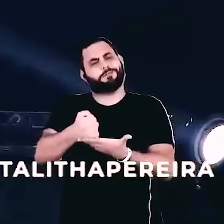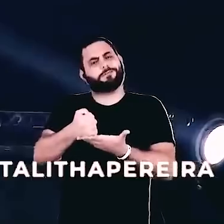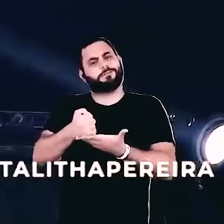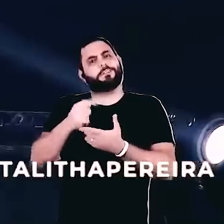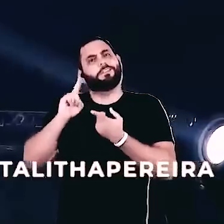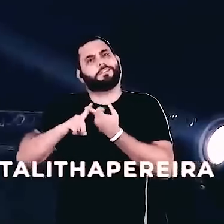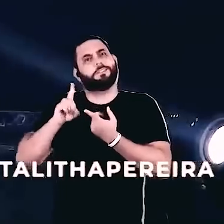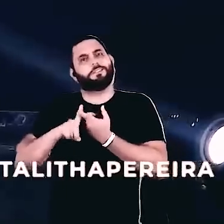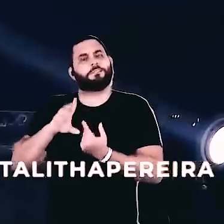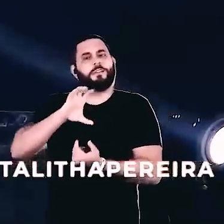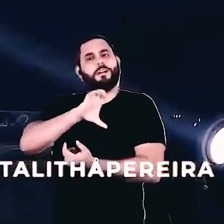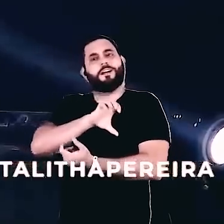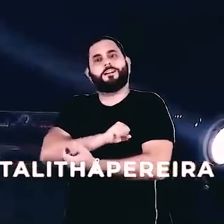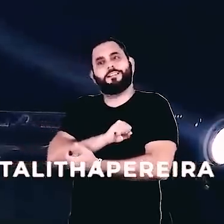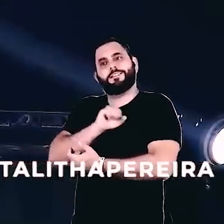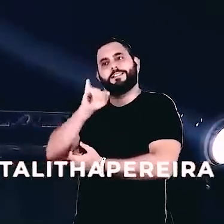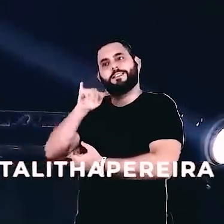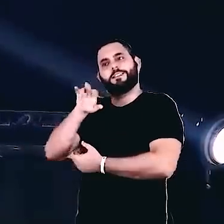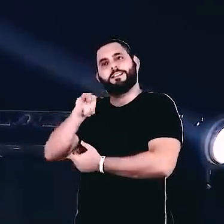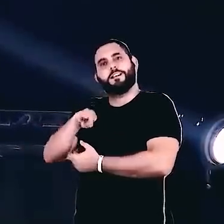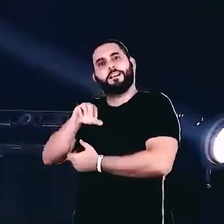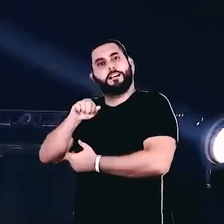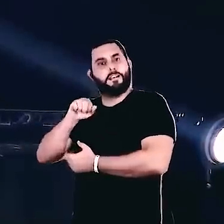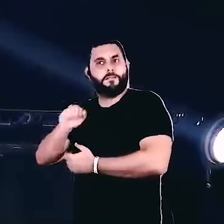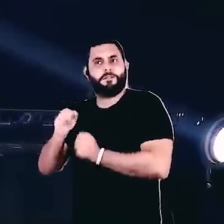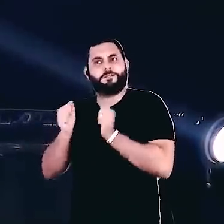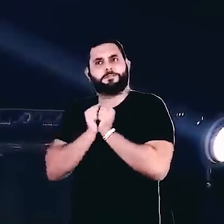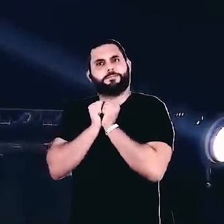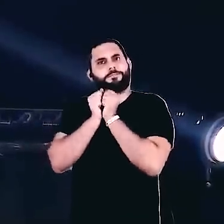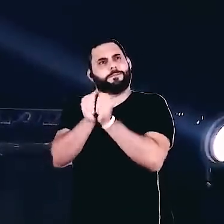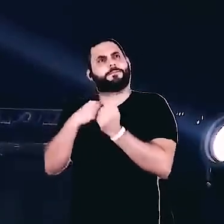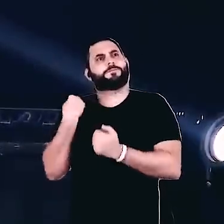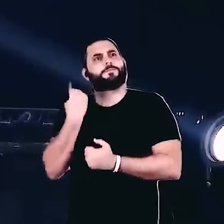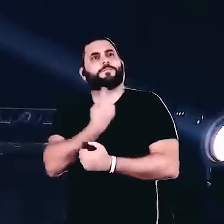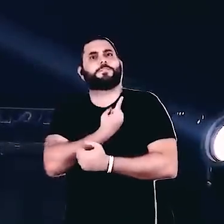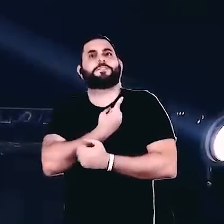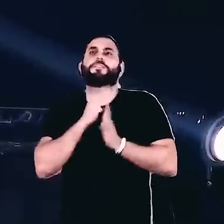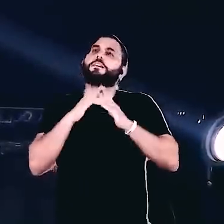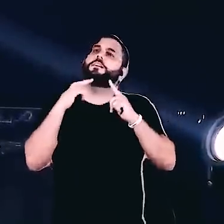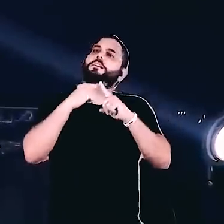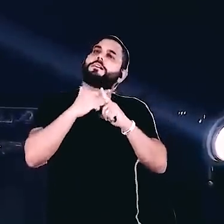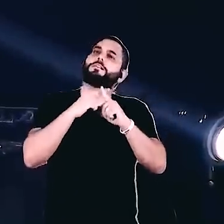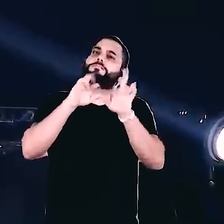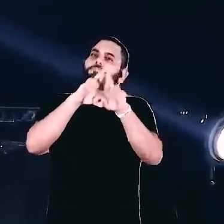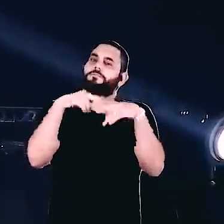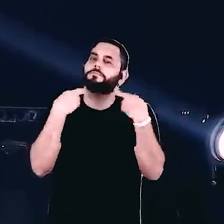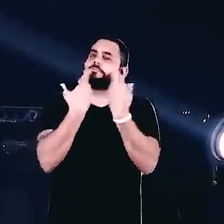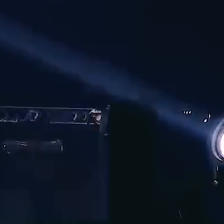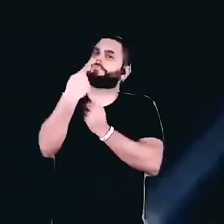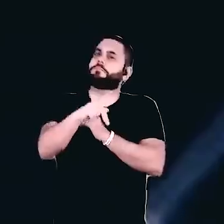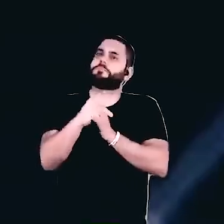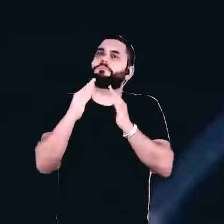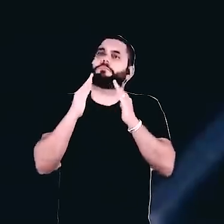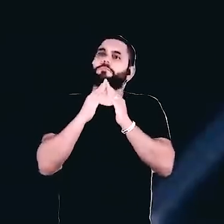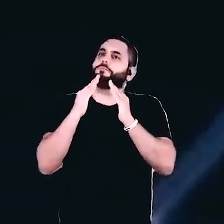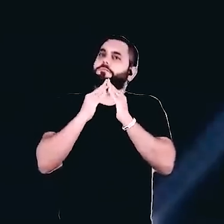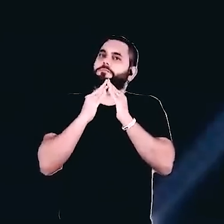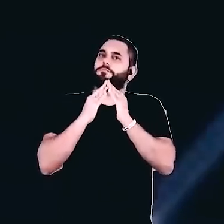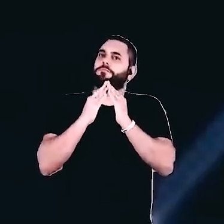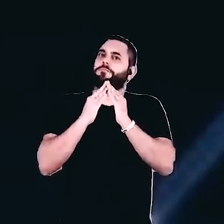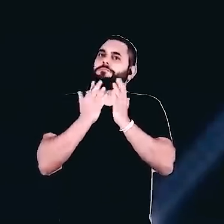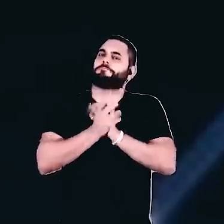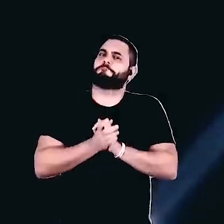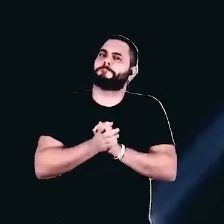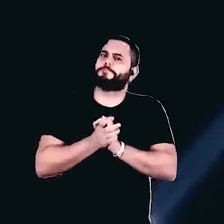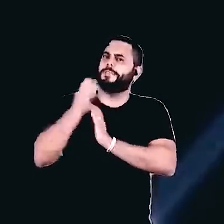irmã Áfia, Árquipo, nosso companheiro de lutas, e a igreja que se reúne com você em sua casa. A vocês, graça